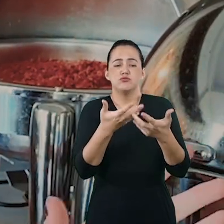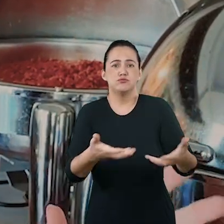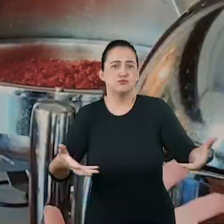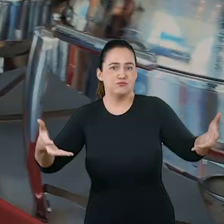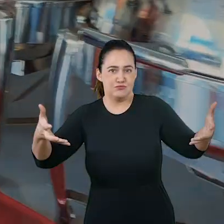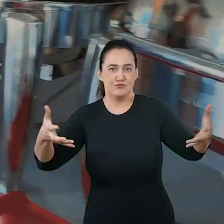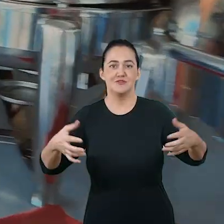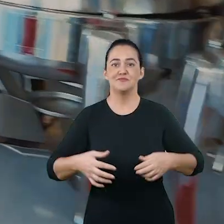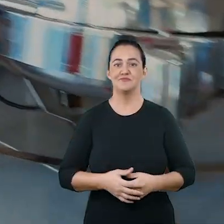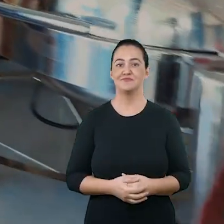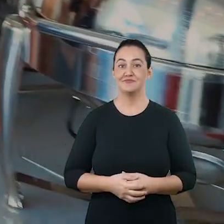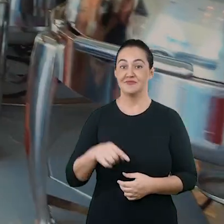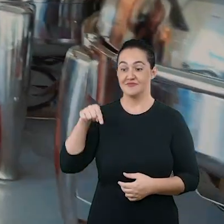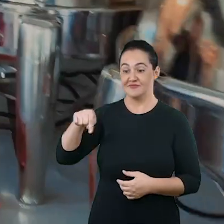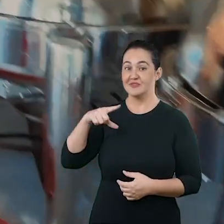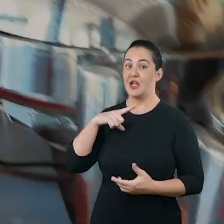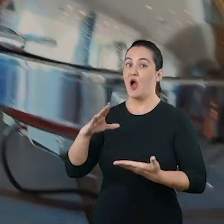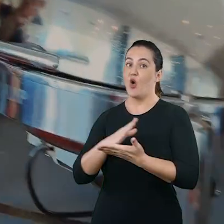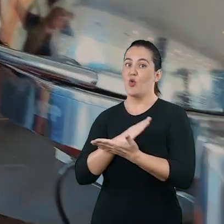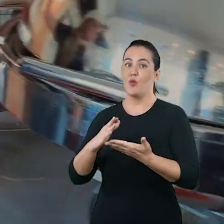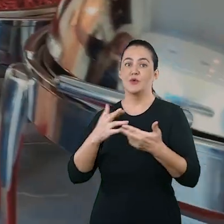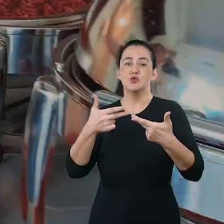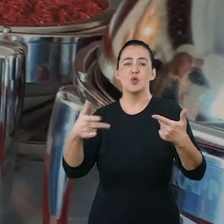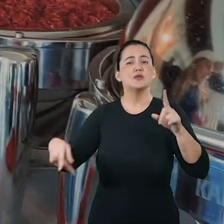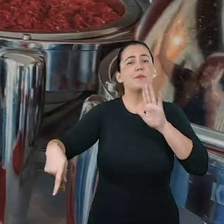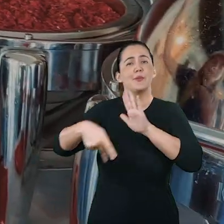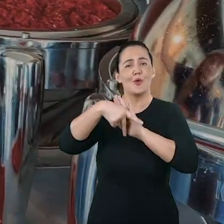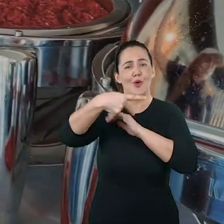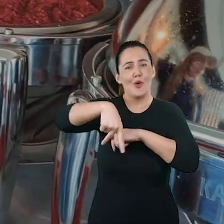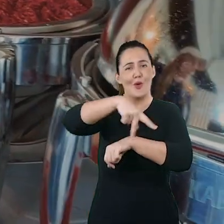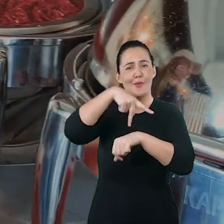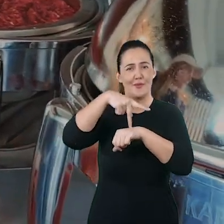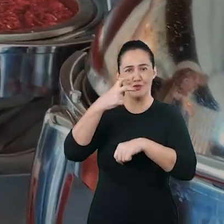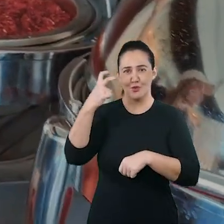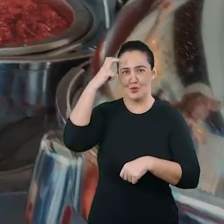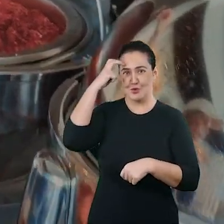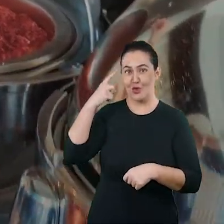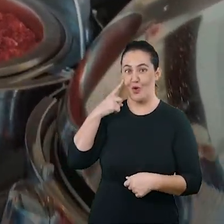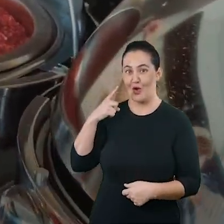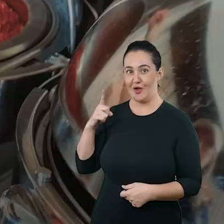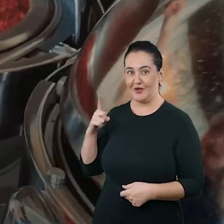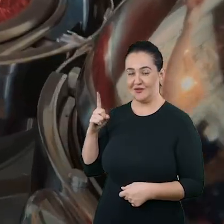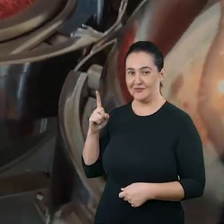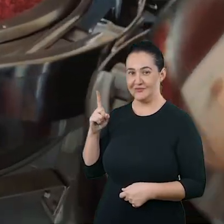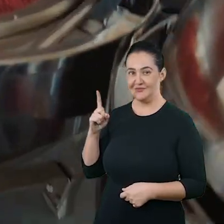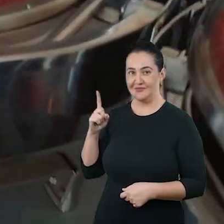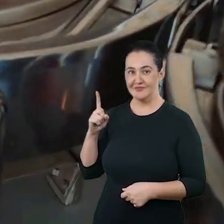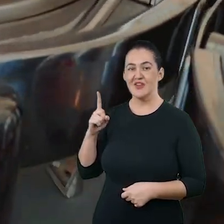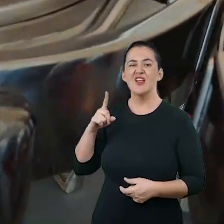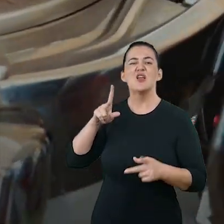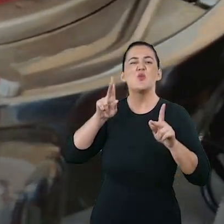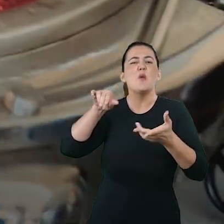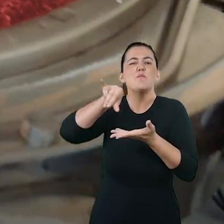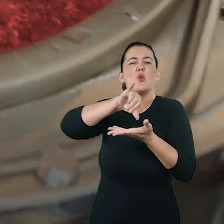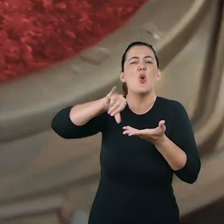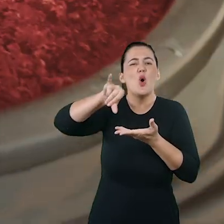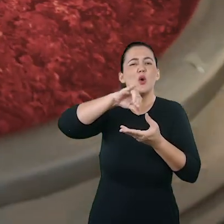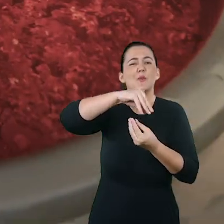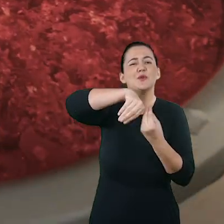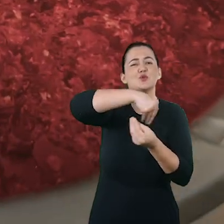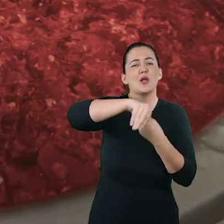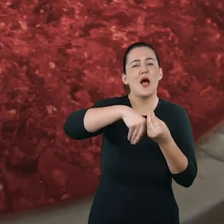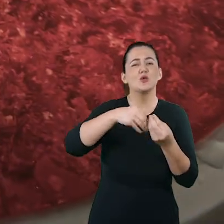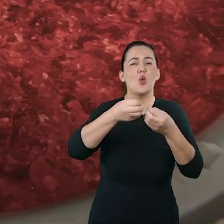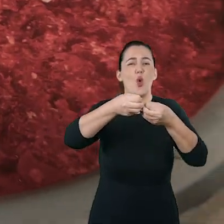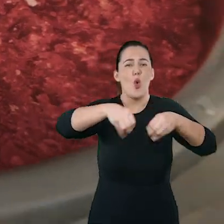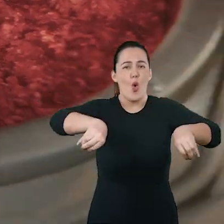isso daqui. Aqui nós temos algumas coisas bem típicas. Esse aqui é um prato que chama menemen. É um molho de tomate misturado com